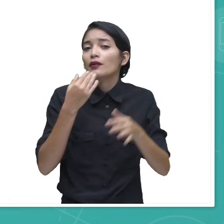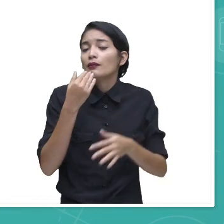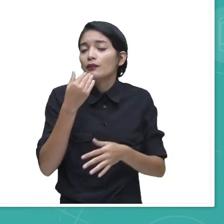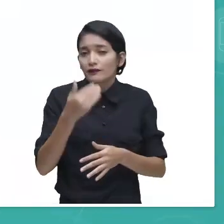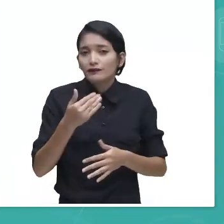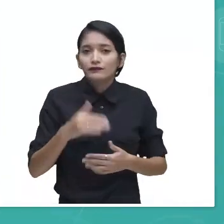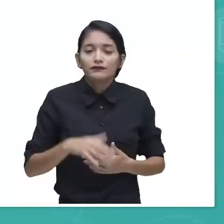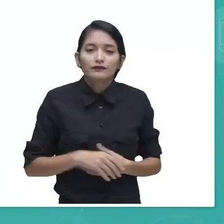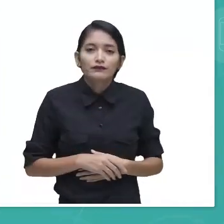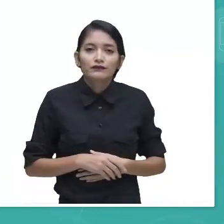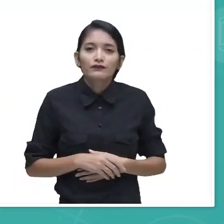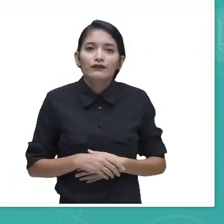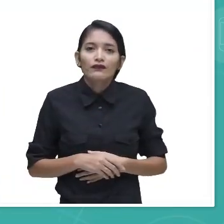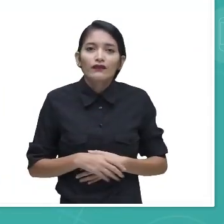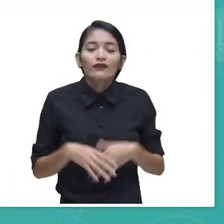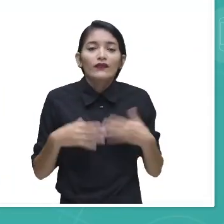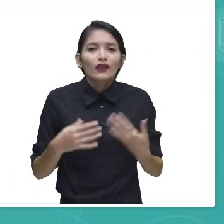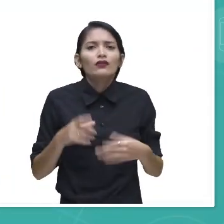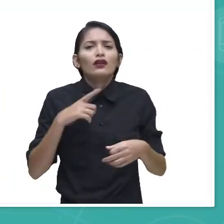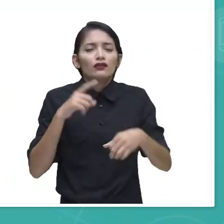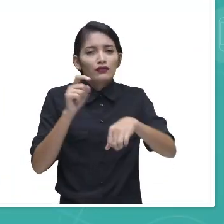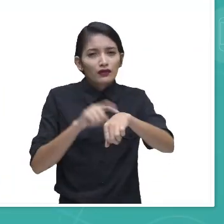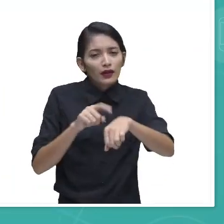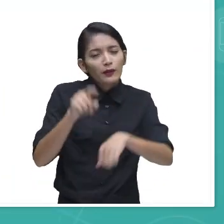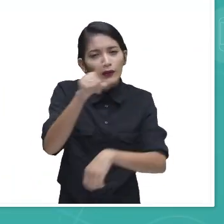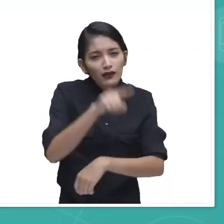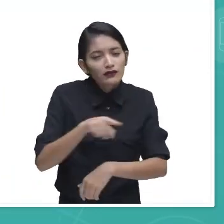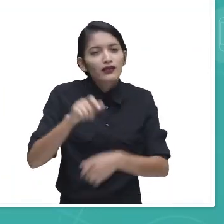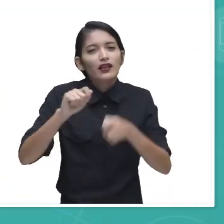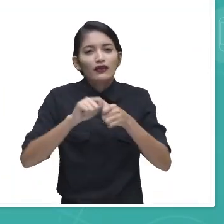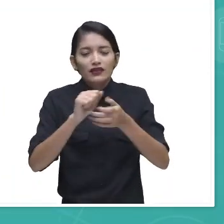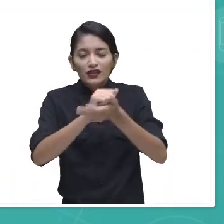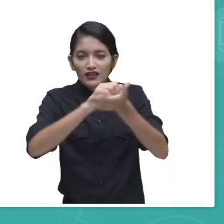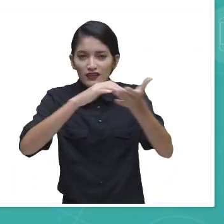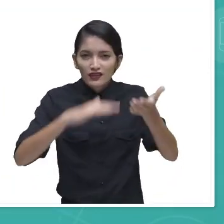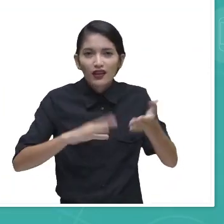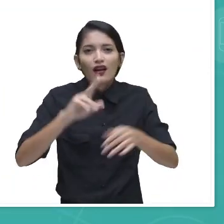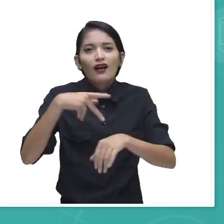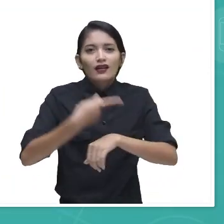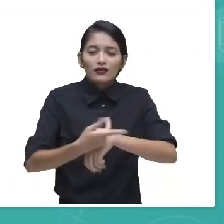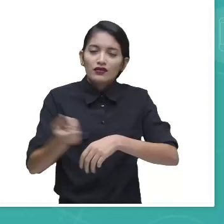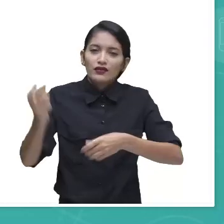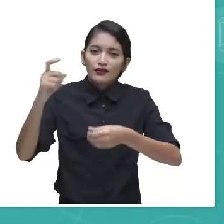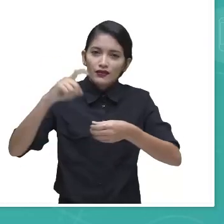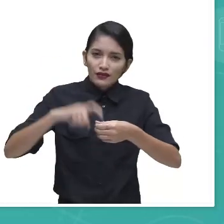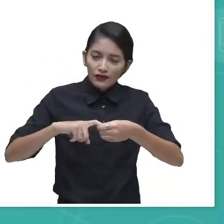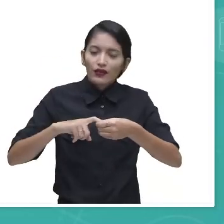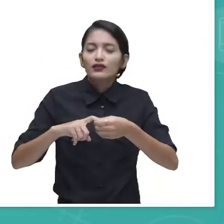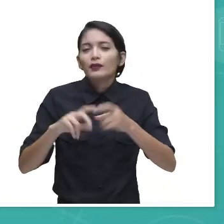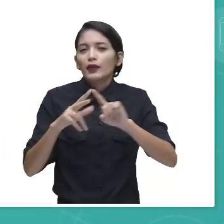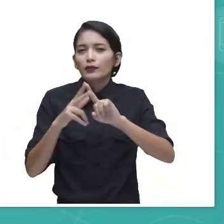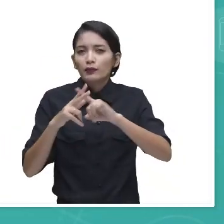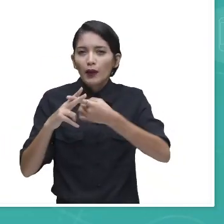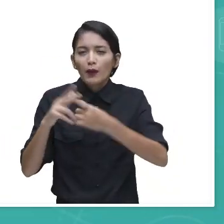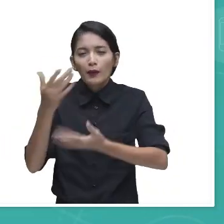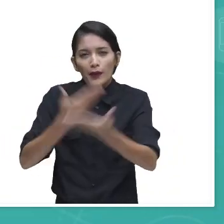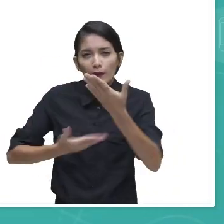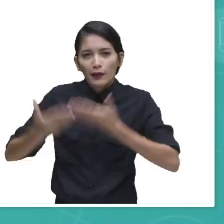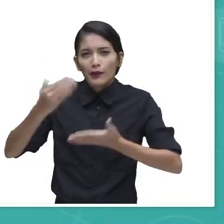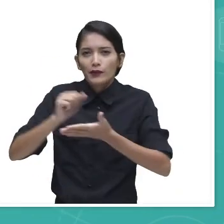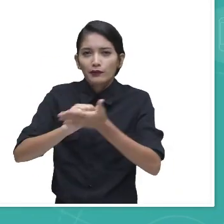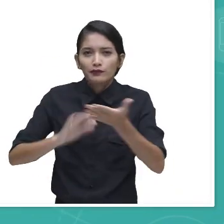bom? Então, um tempinho novamente para vocês fazerem essa atividade. Daqui a pouco eu retorno para a gente fazer a nossa interação.